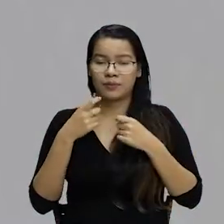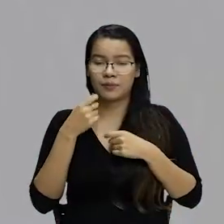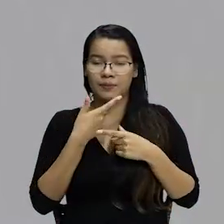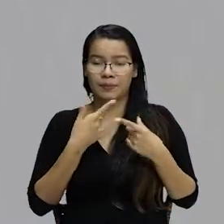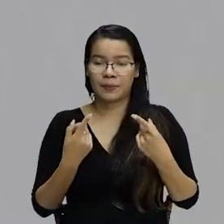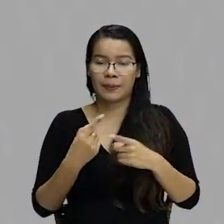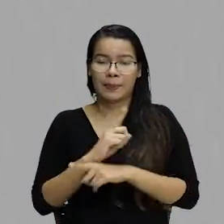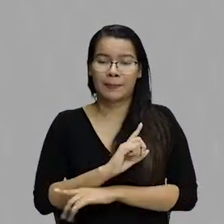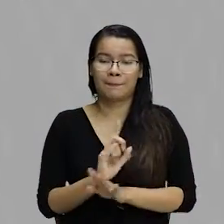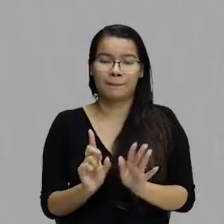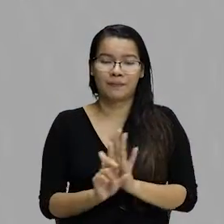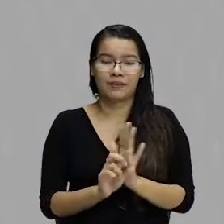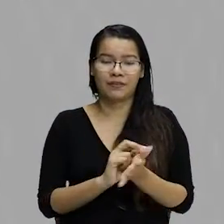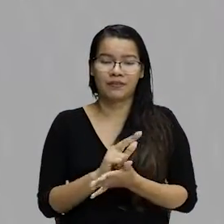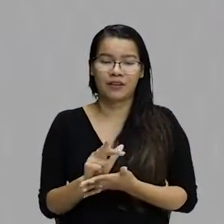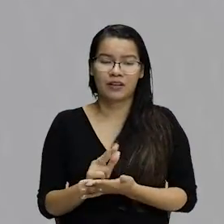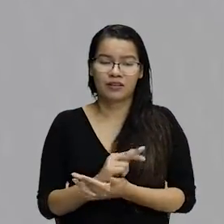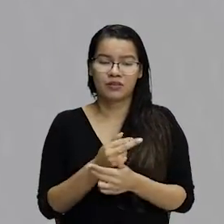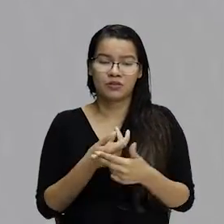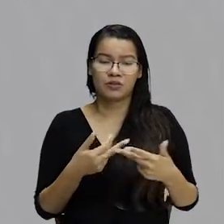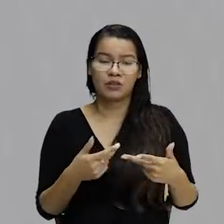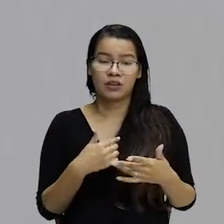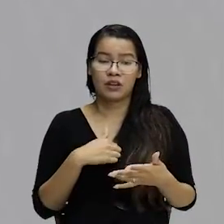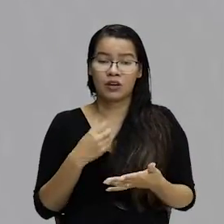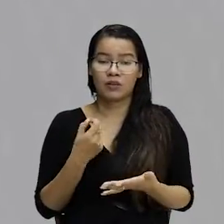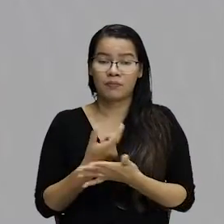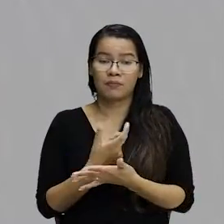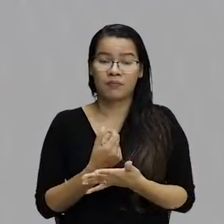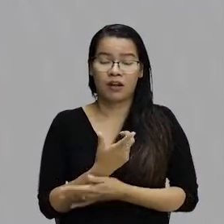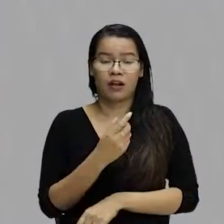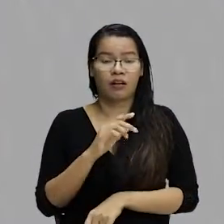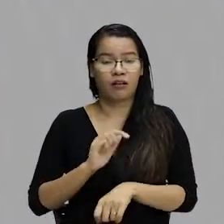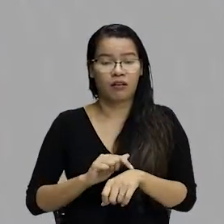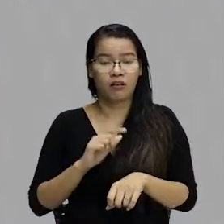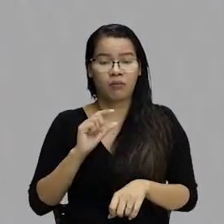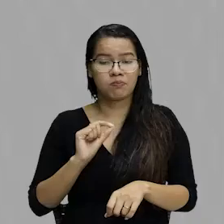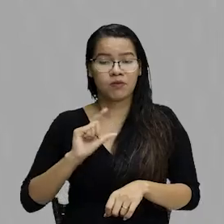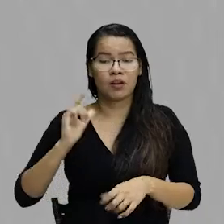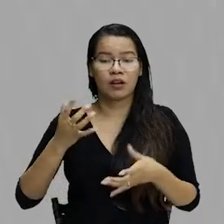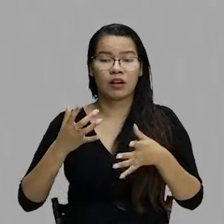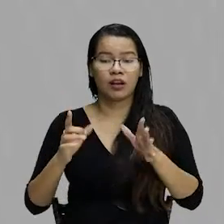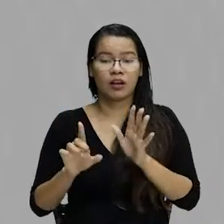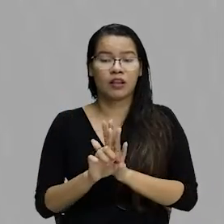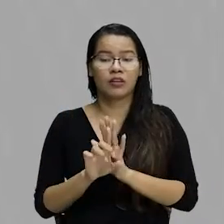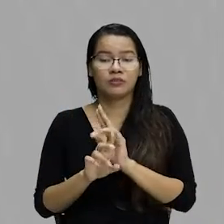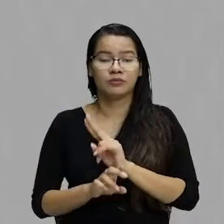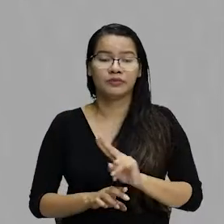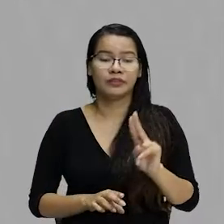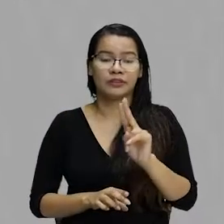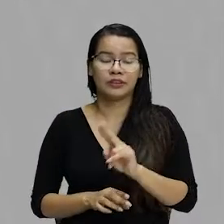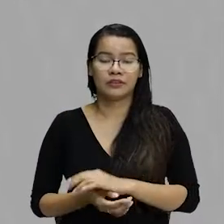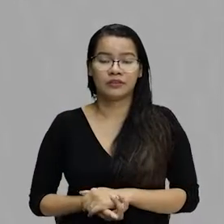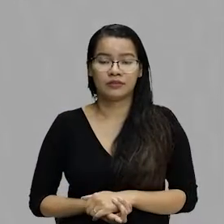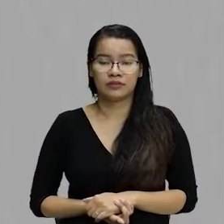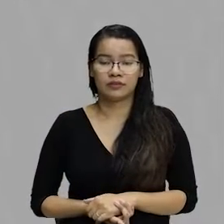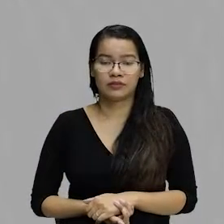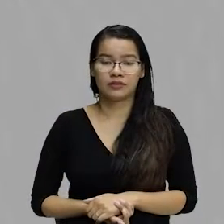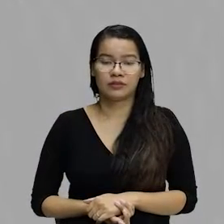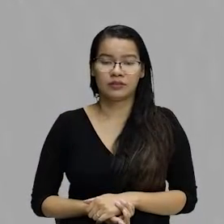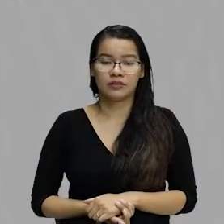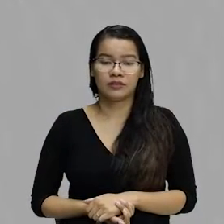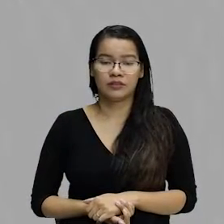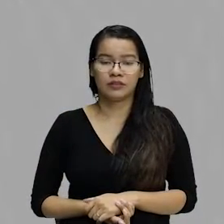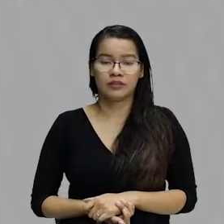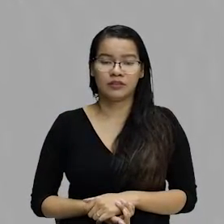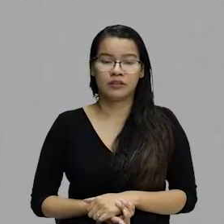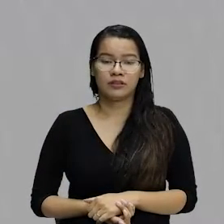Contrariam a lei numa porção de coisas. Na hora de pagar o aumento, querem se apoiar na lei. Eu vou parar bem aqui e vou dar ênfase a essa palavra bem aqui.